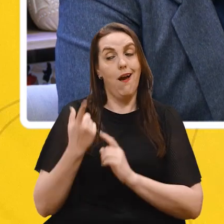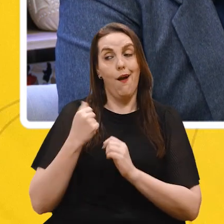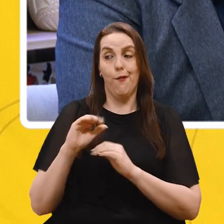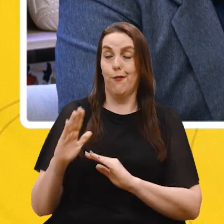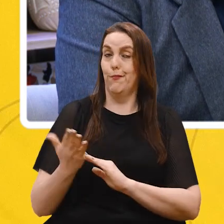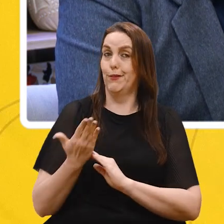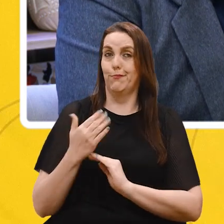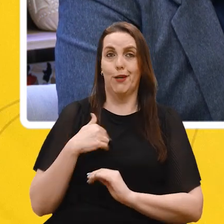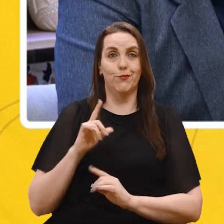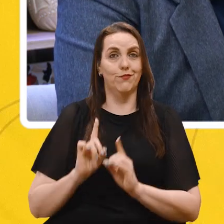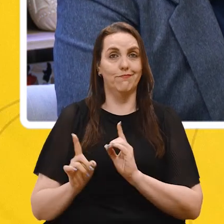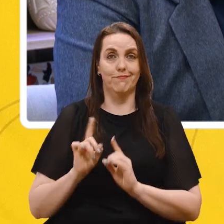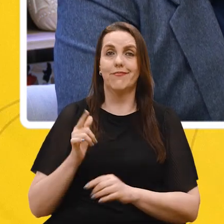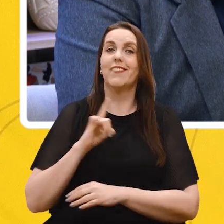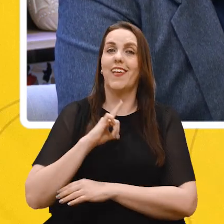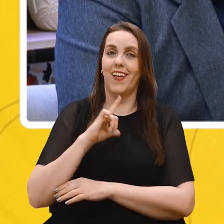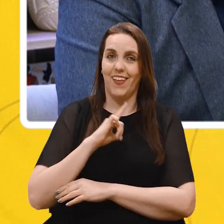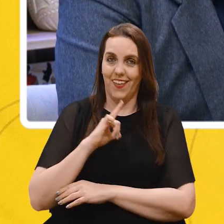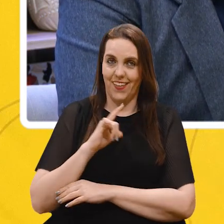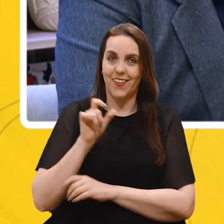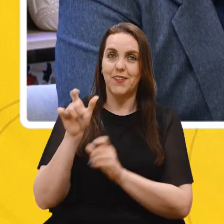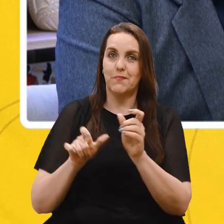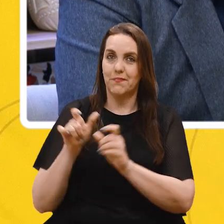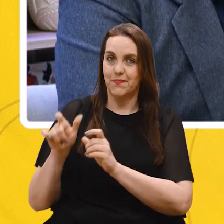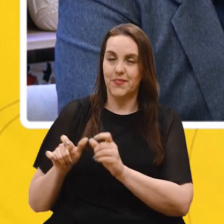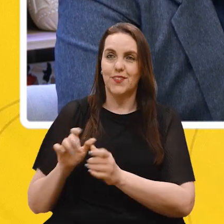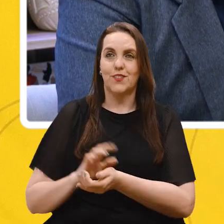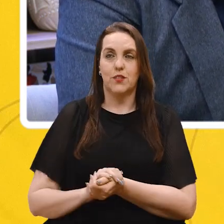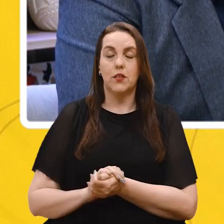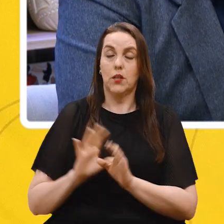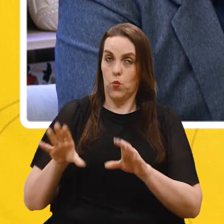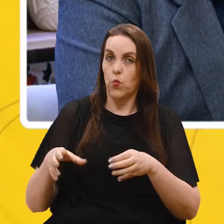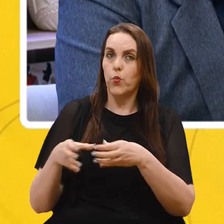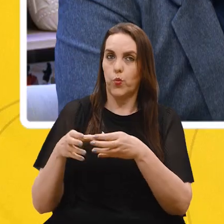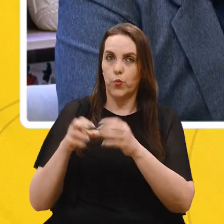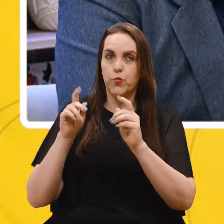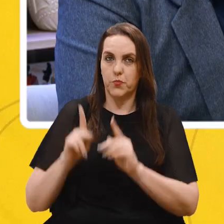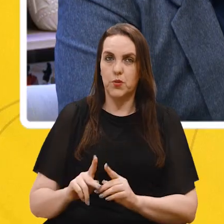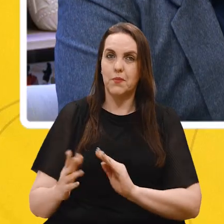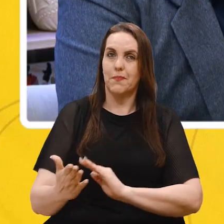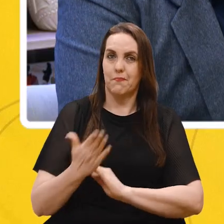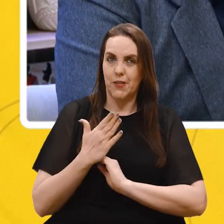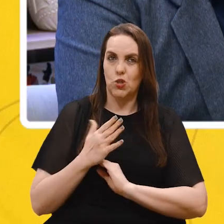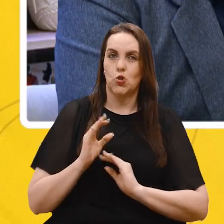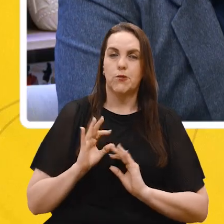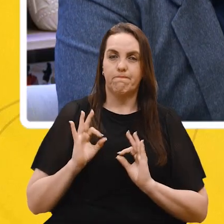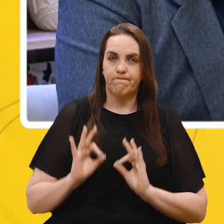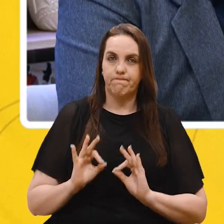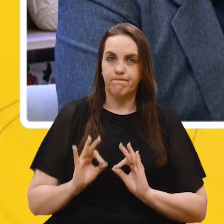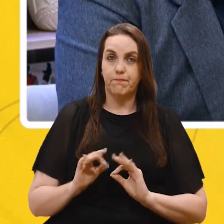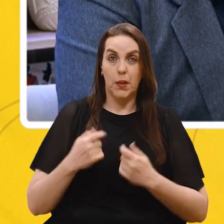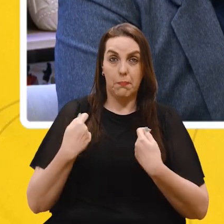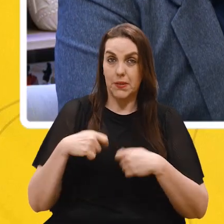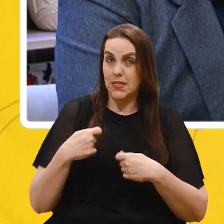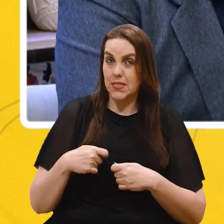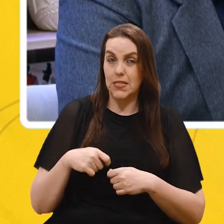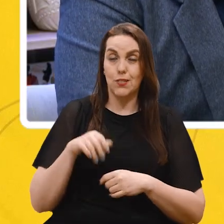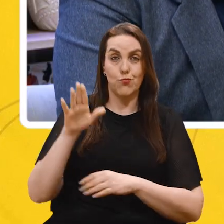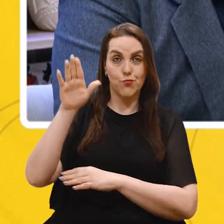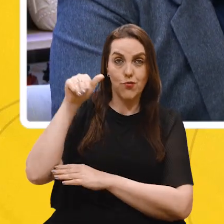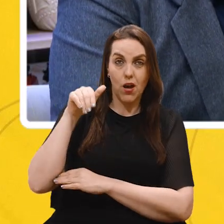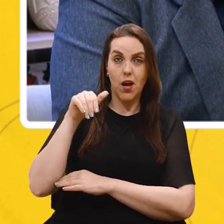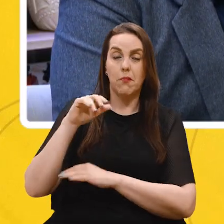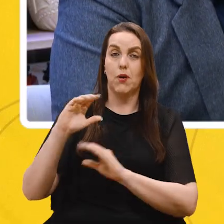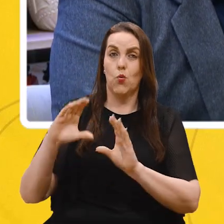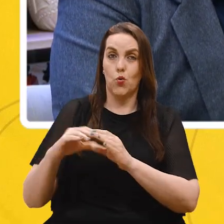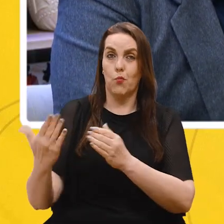muito, né? Mesmo? Tem uns que mais. Ali o pessoal ajuda bastante. Ali, tu dá um grito, tem o pessoal que te A ajuda.